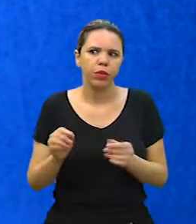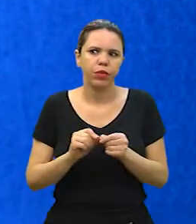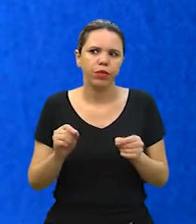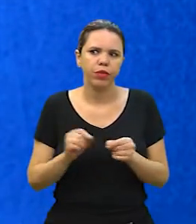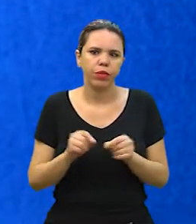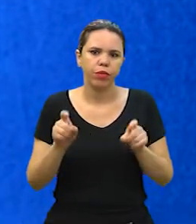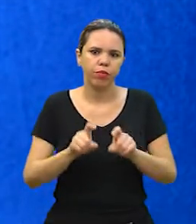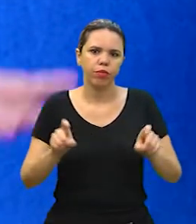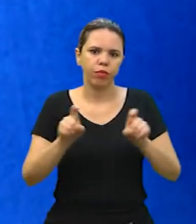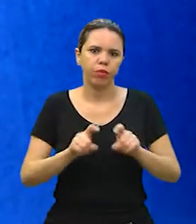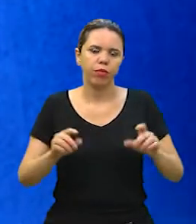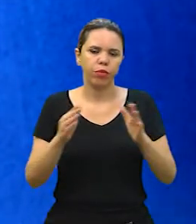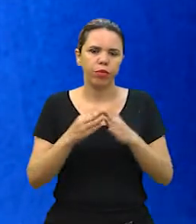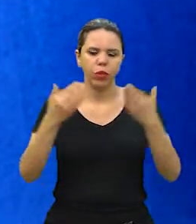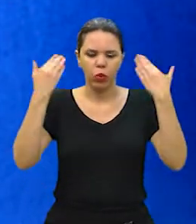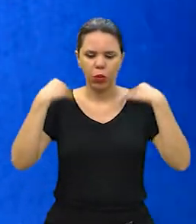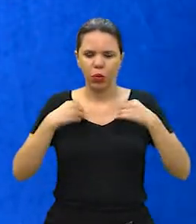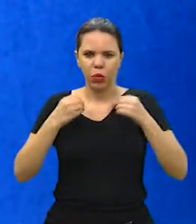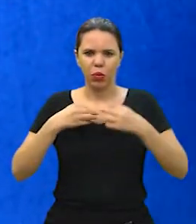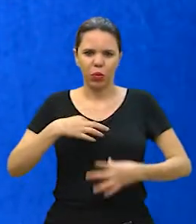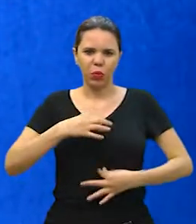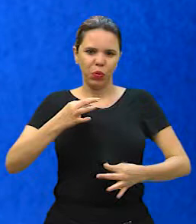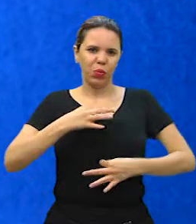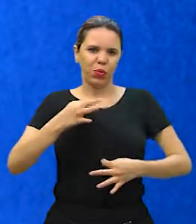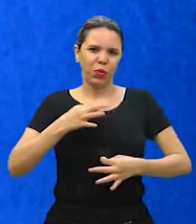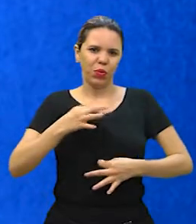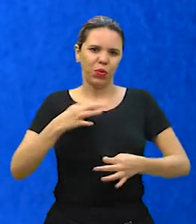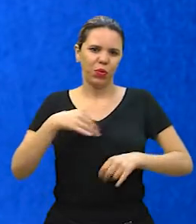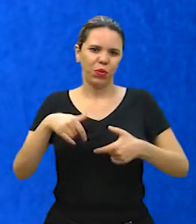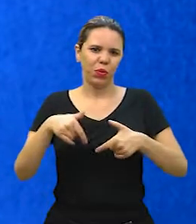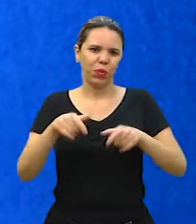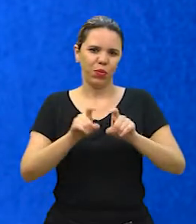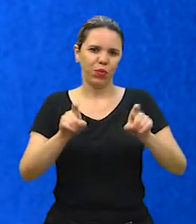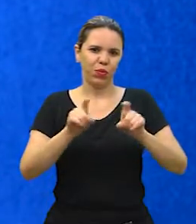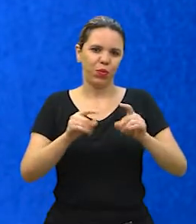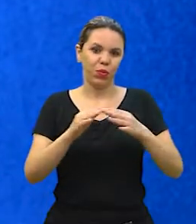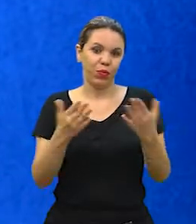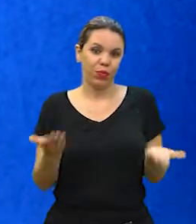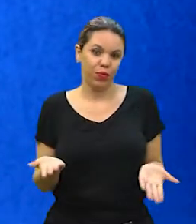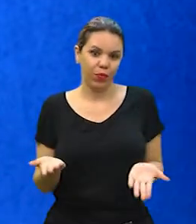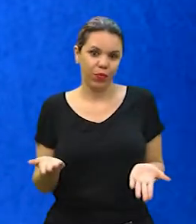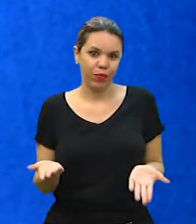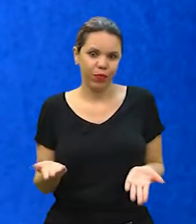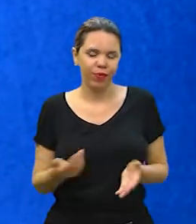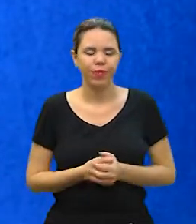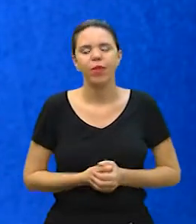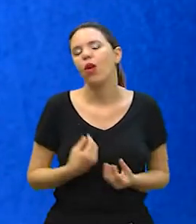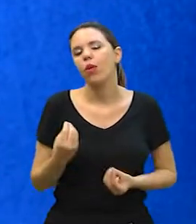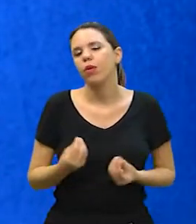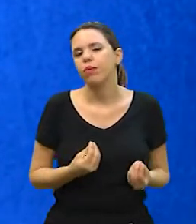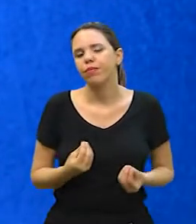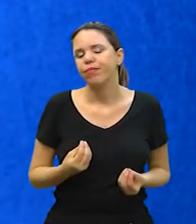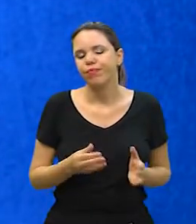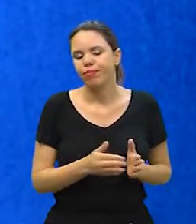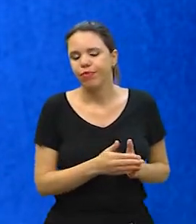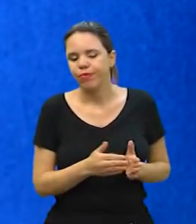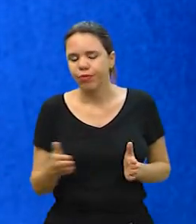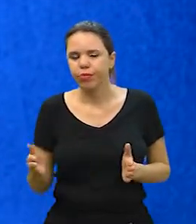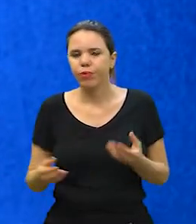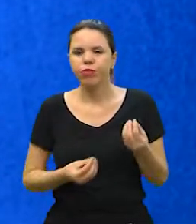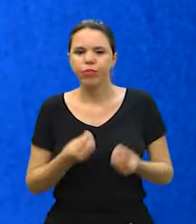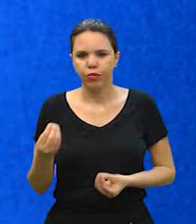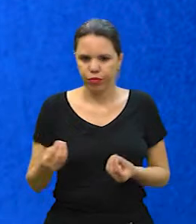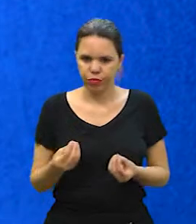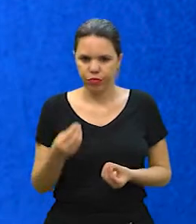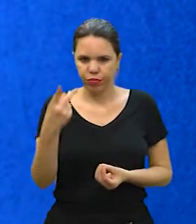fazer home office, a usar o pijama, inclusive, para trabalhar. E aí, como nesse período,